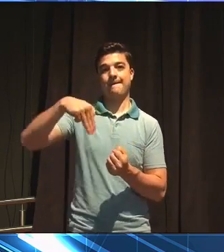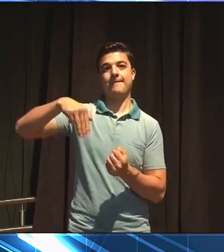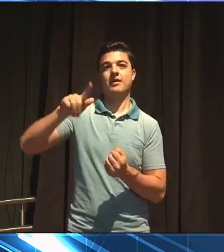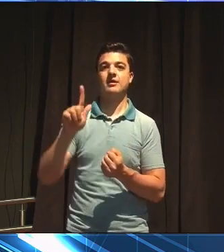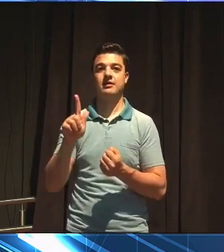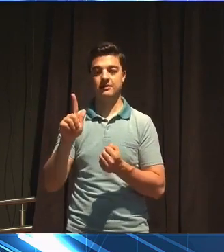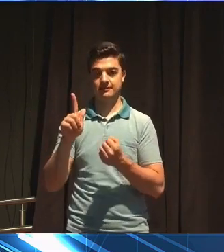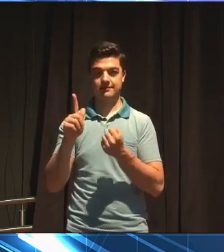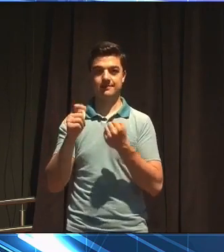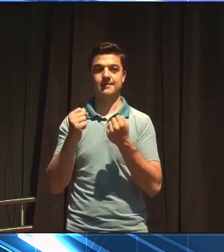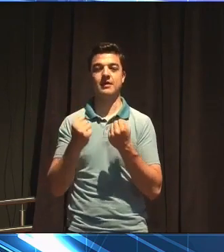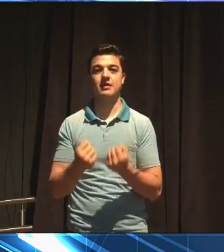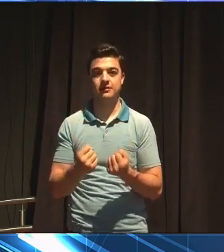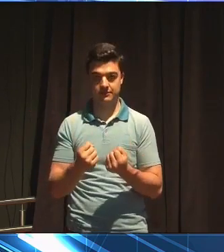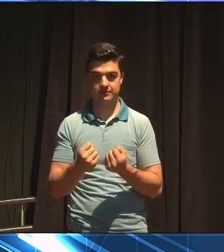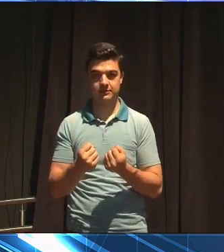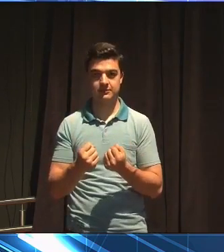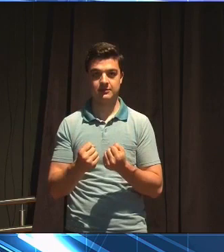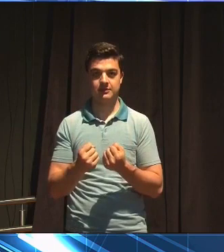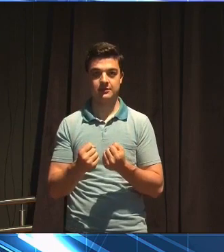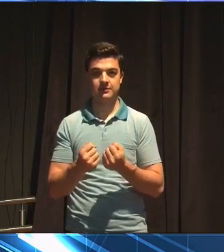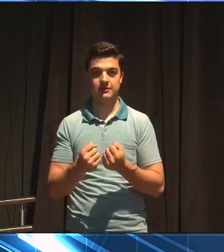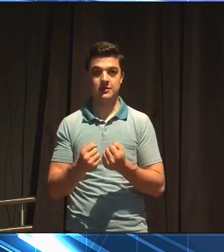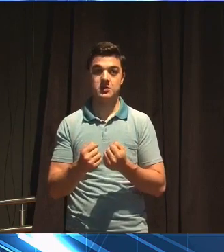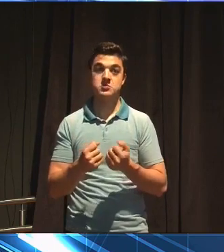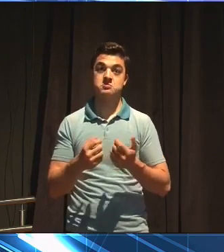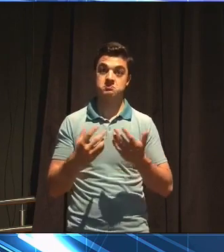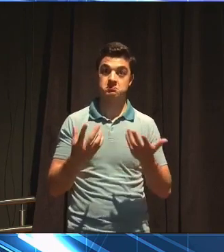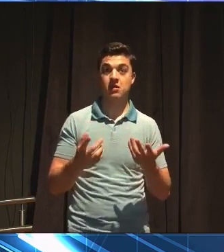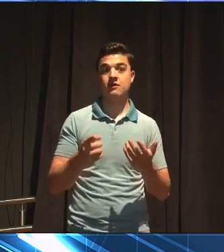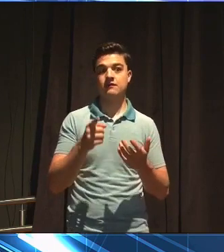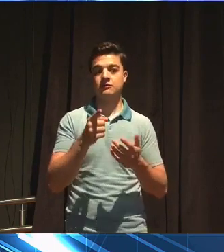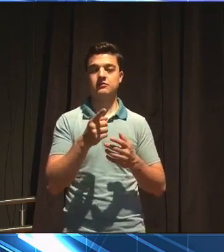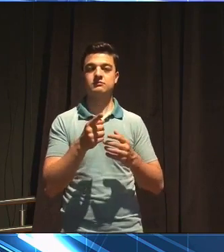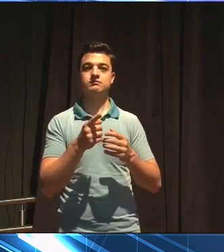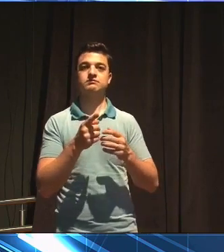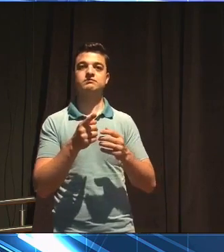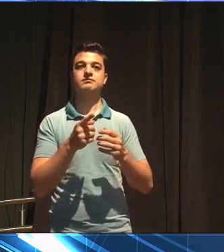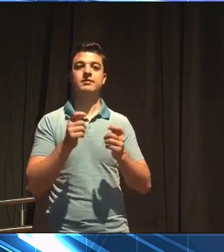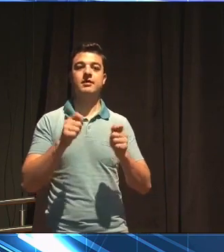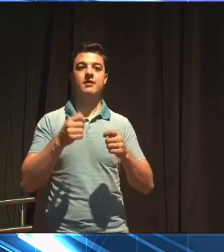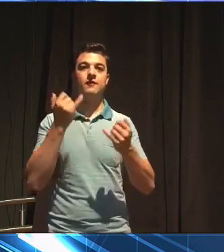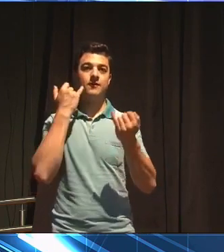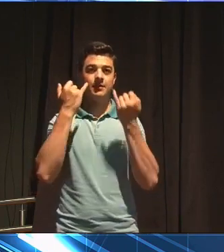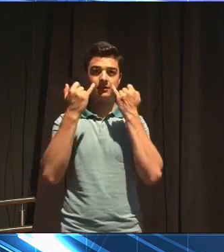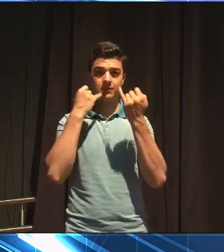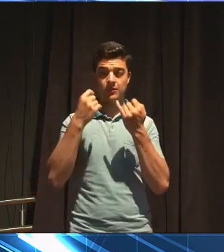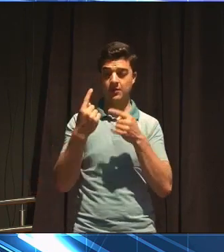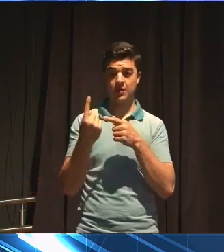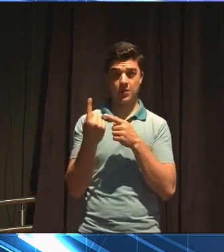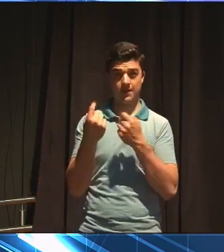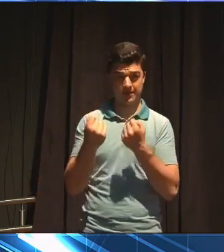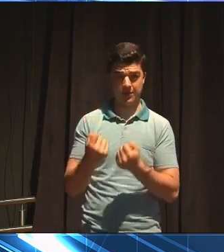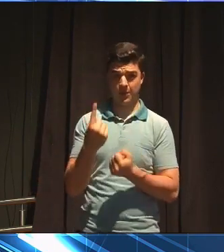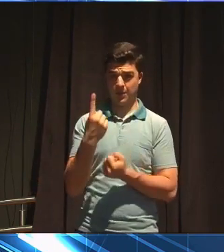recheado. E aí eu vou começar a trafegar para pegar, sei lá, um ICO, eu vou trafegar uma informação de 1 mega. Se o meu usuário está